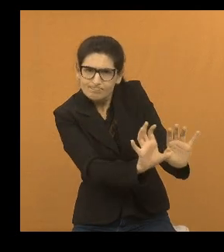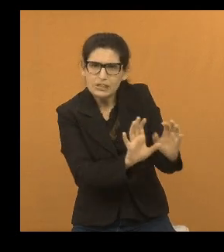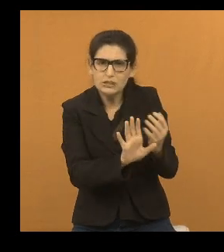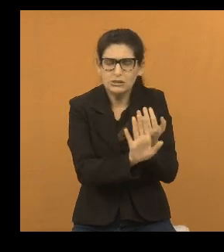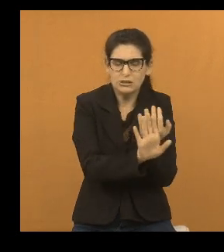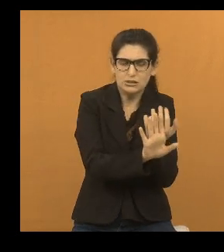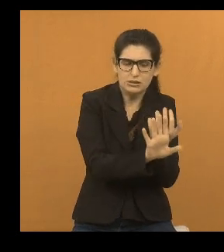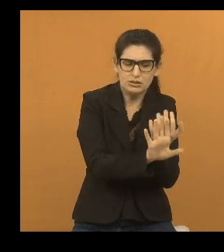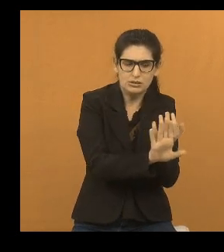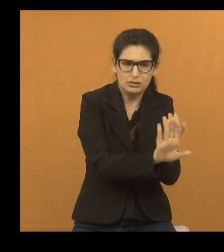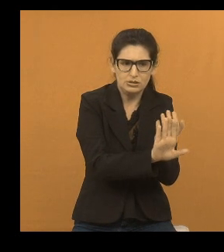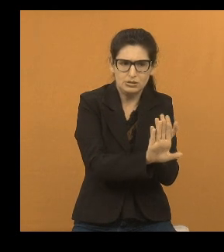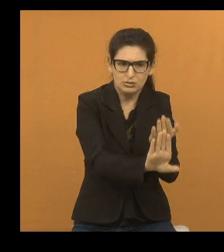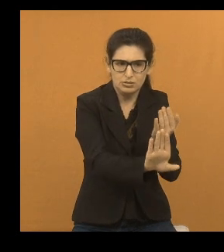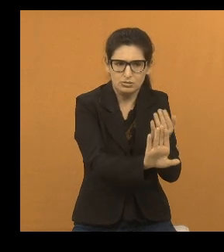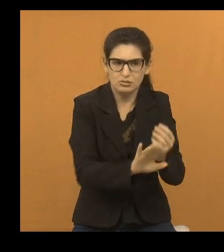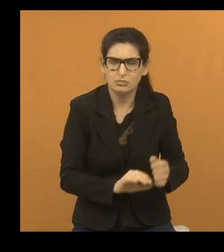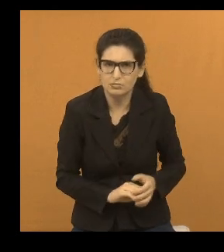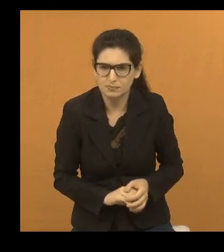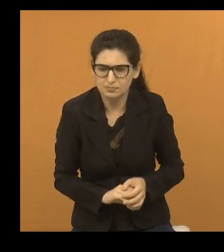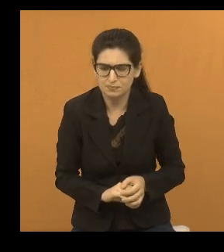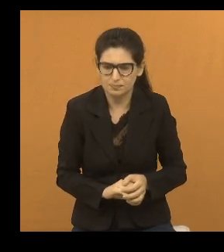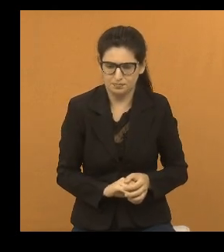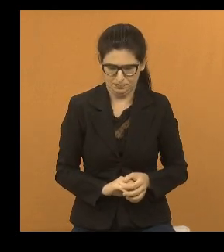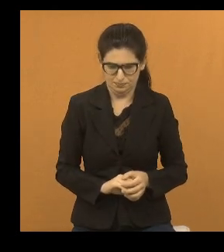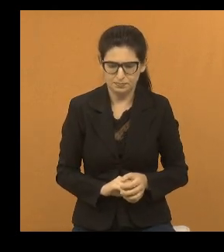delimitada. Próximo.